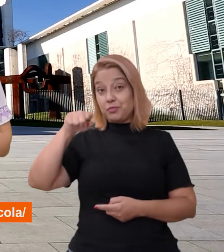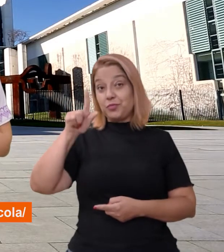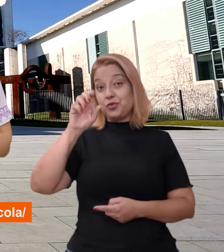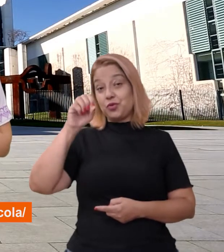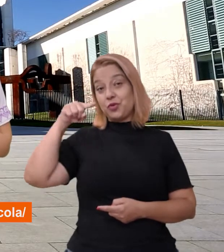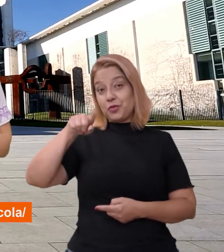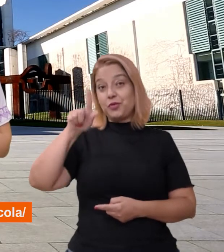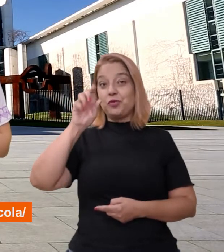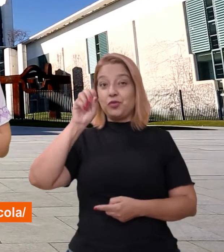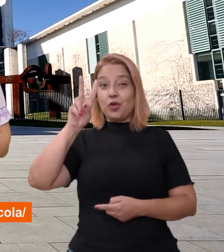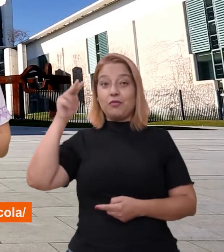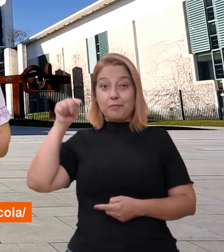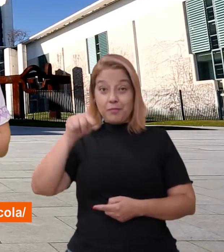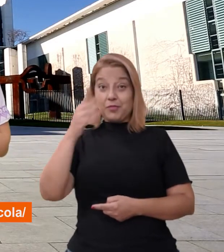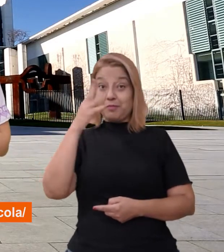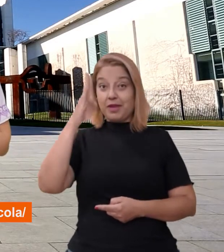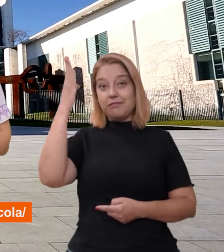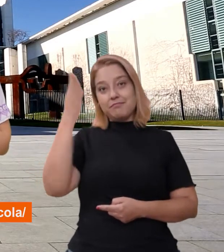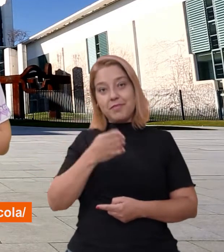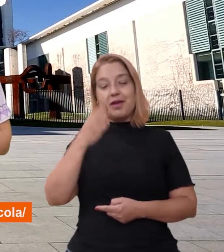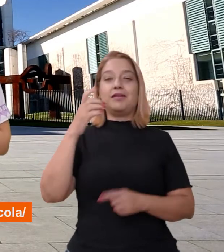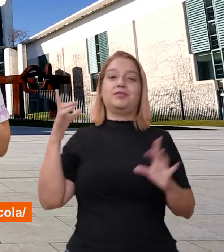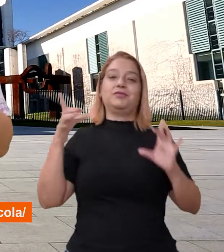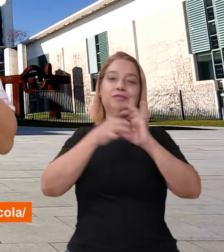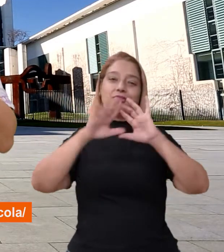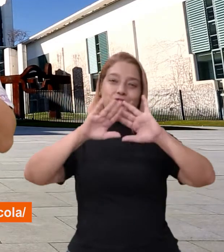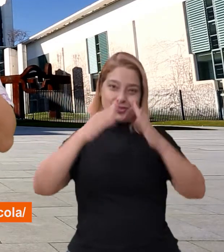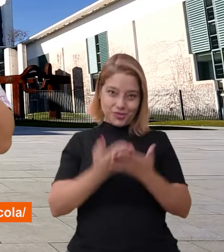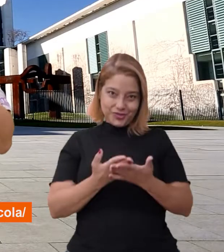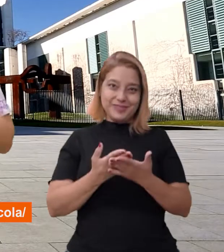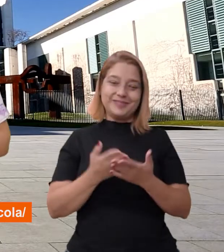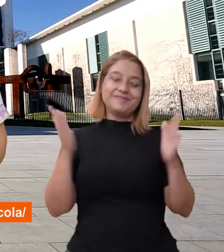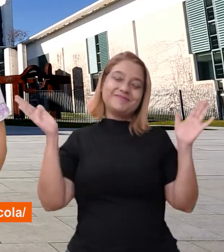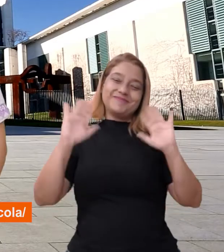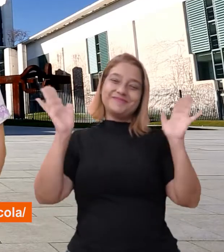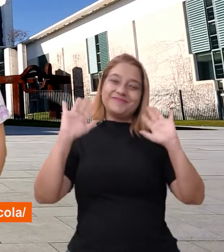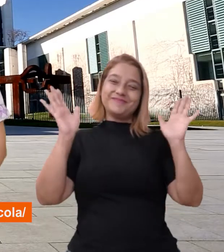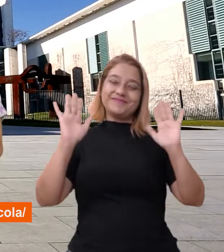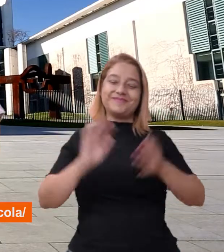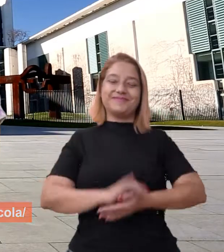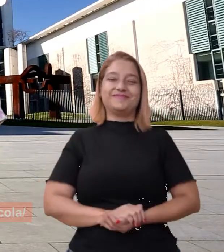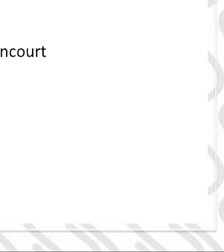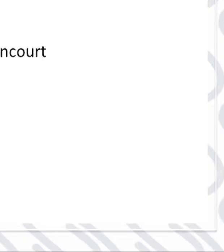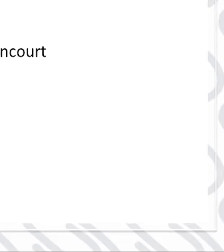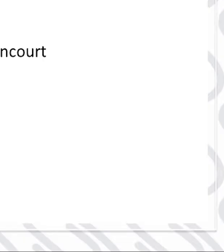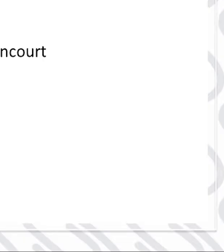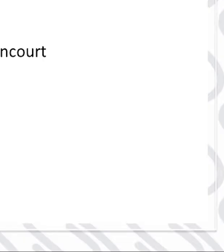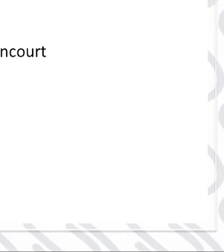www.sme.goiania.gov.br/Conexão Escola. Valeu, pessoal. Tchau. Tchau, tchau.